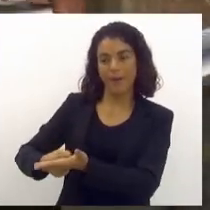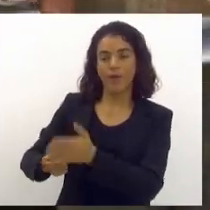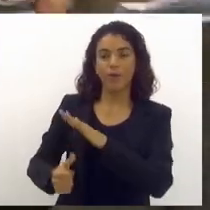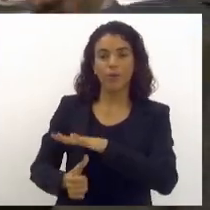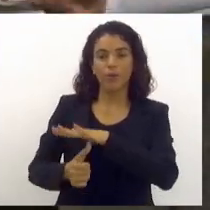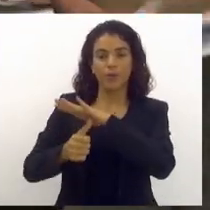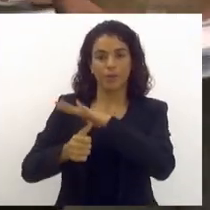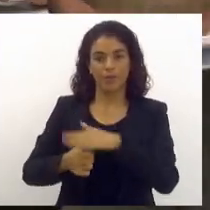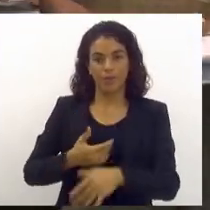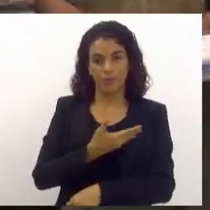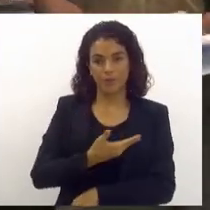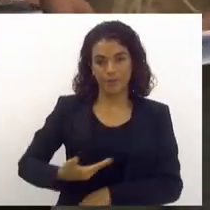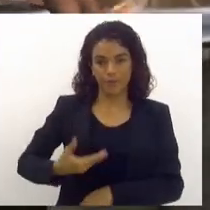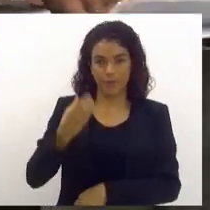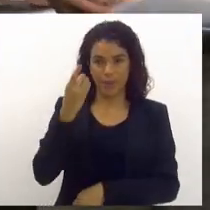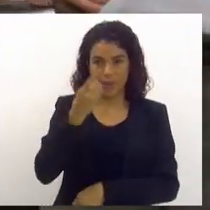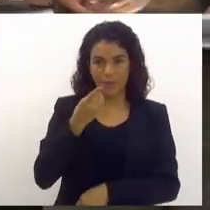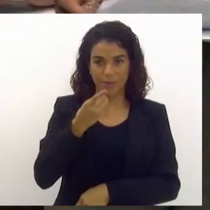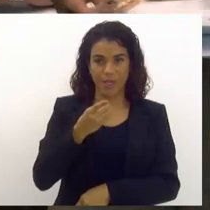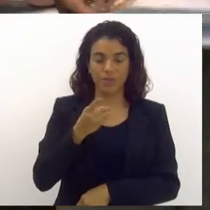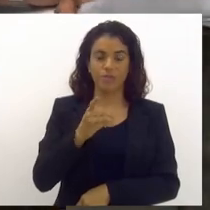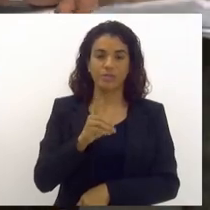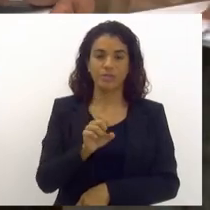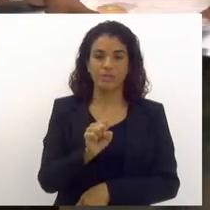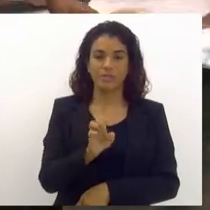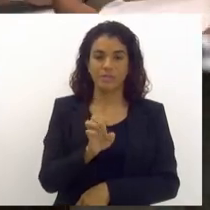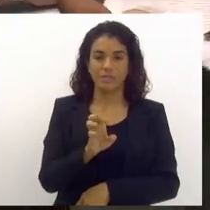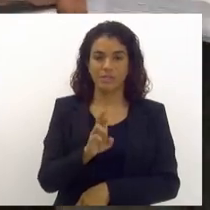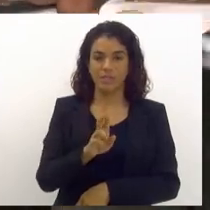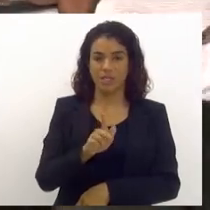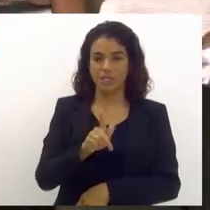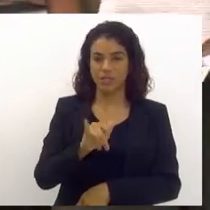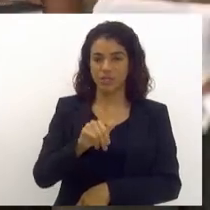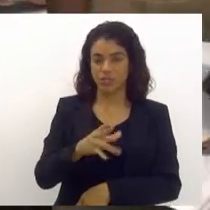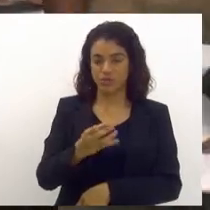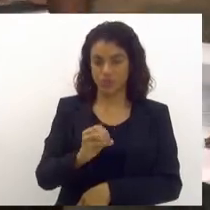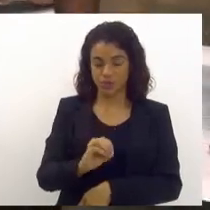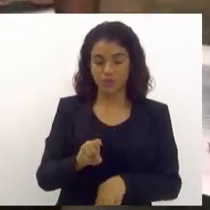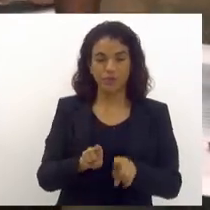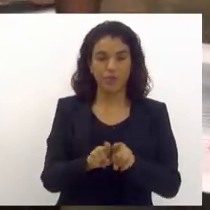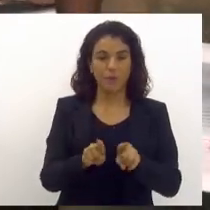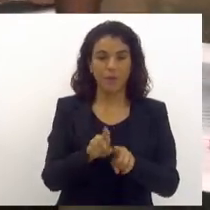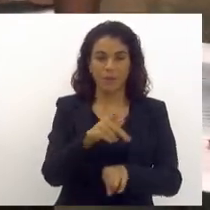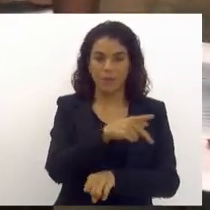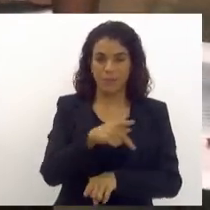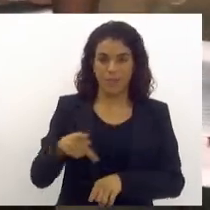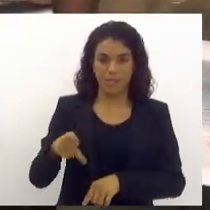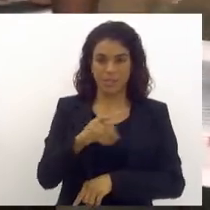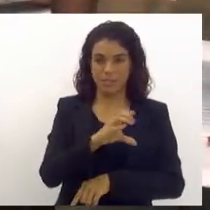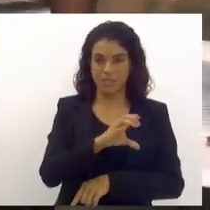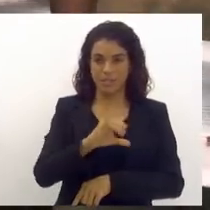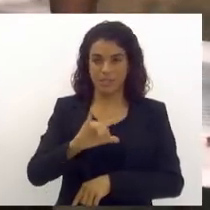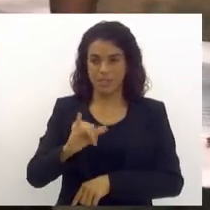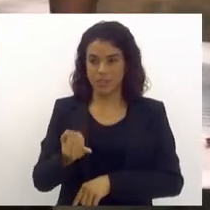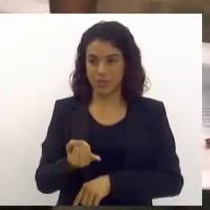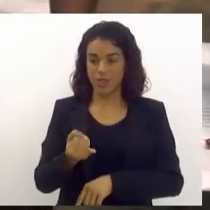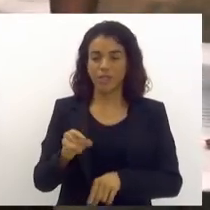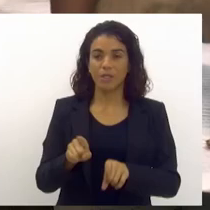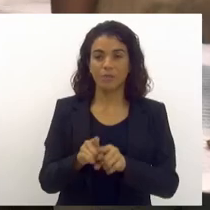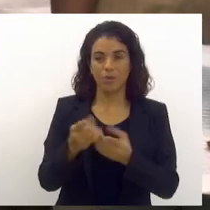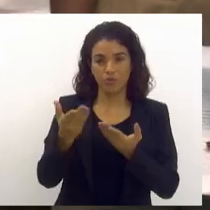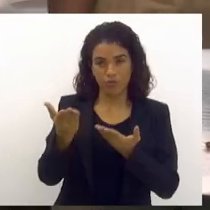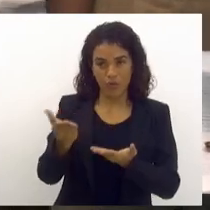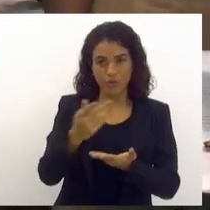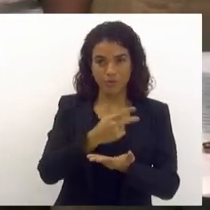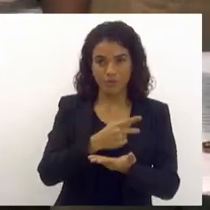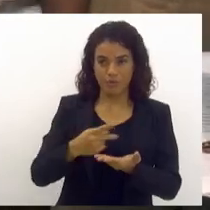do governo, deputado doutor Serginho, com o presidente da CCJ, deputado Rodrigo Amorim, com Vossa Excelência e com o conjunto